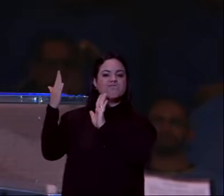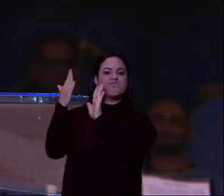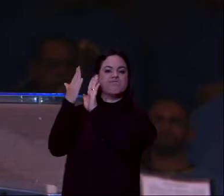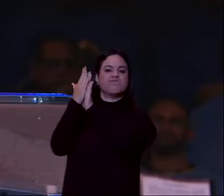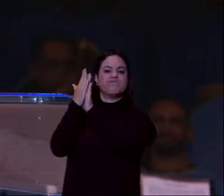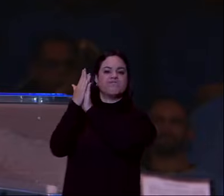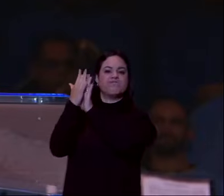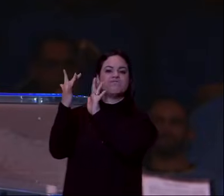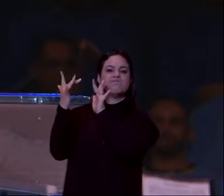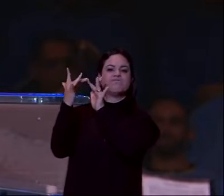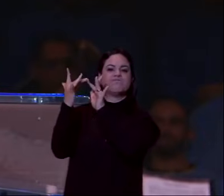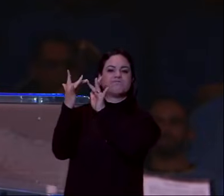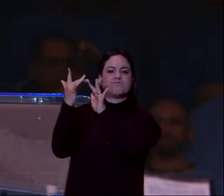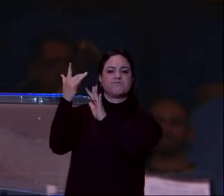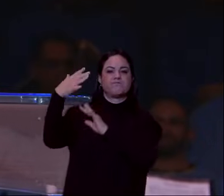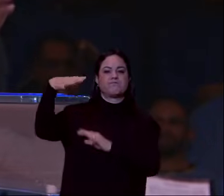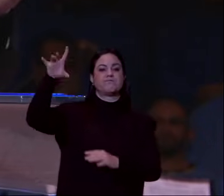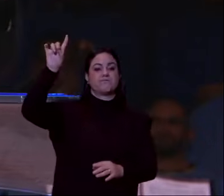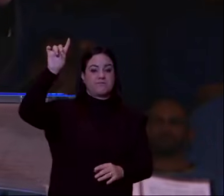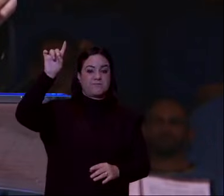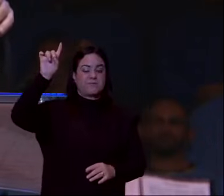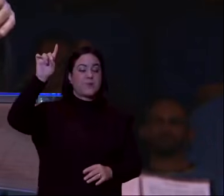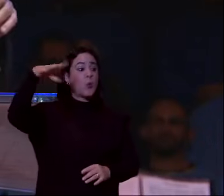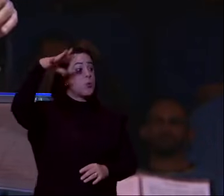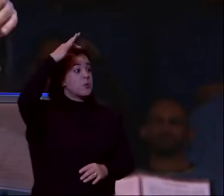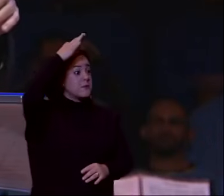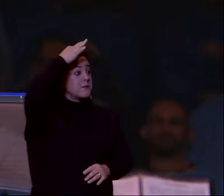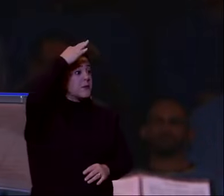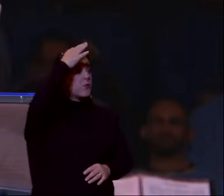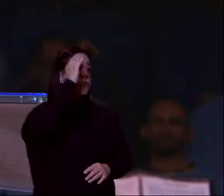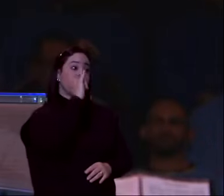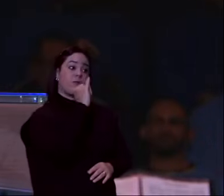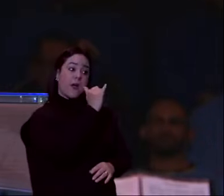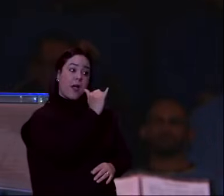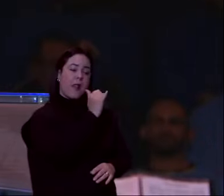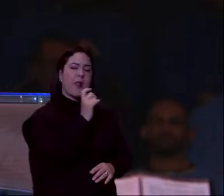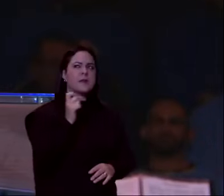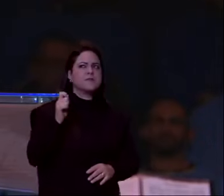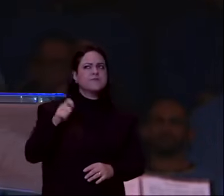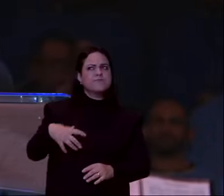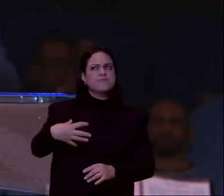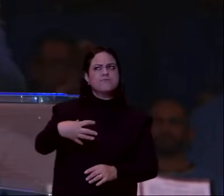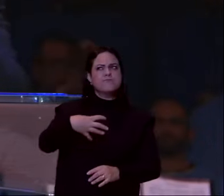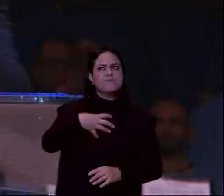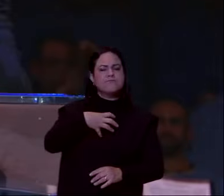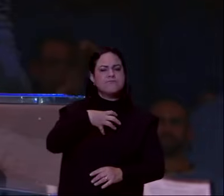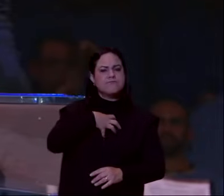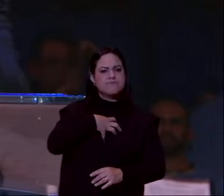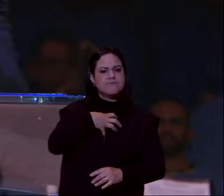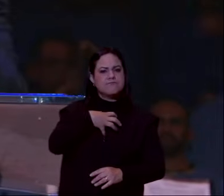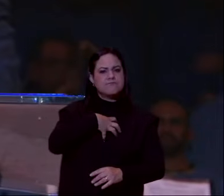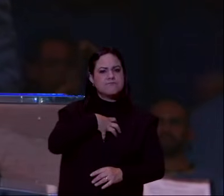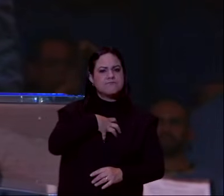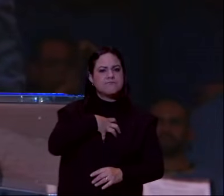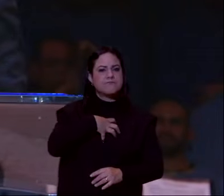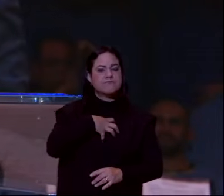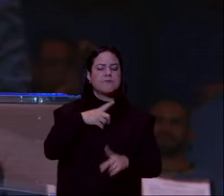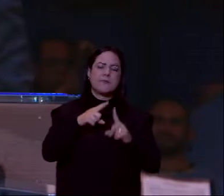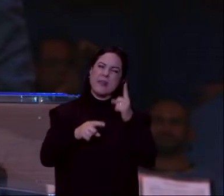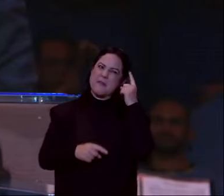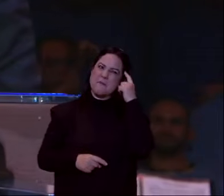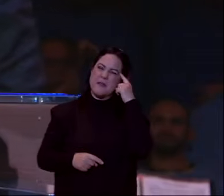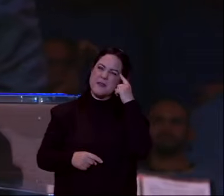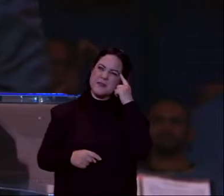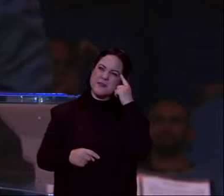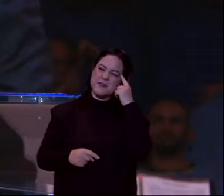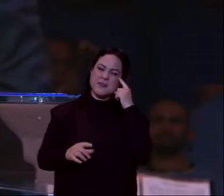Deus. O Espírito Santo fala, eles são capazes de ouvir, mas eles pensam: